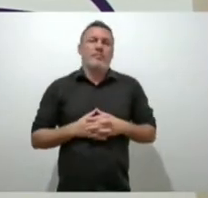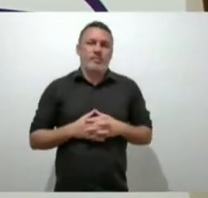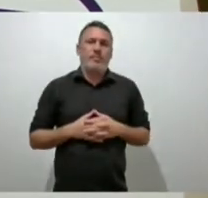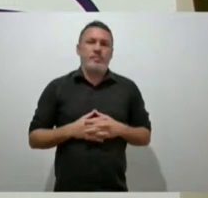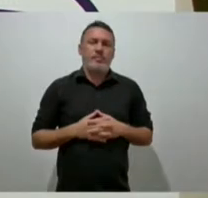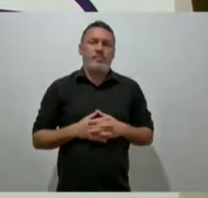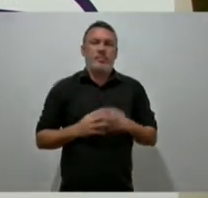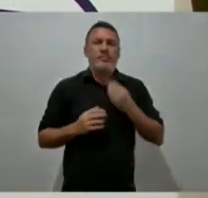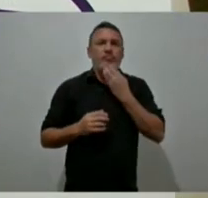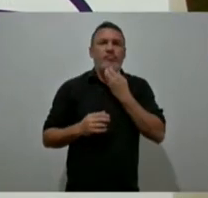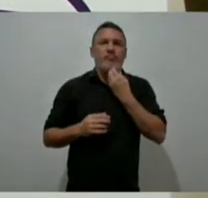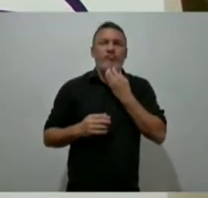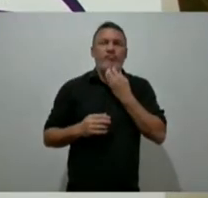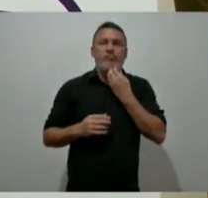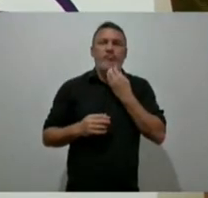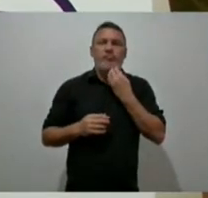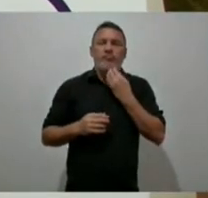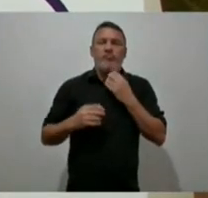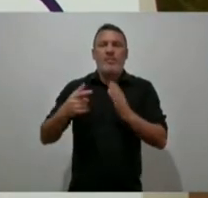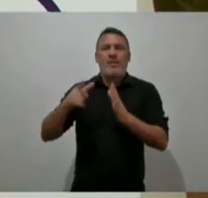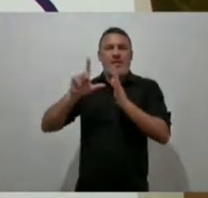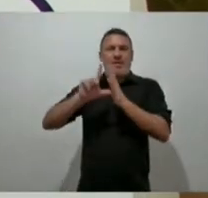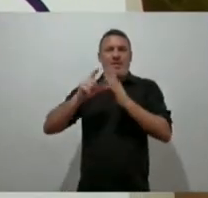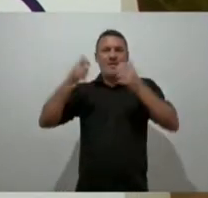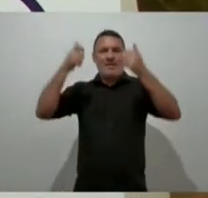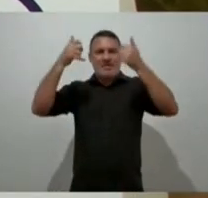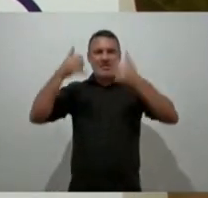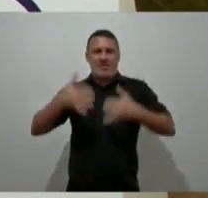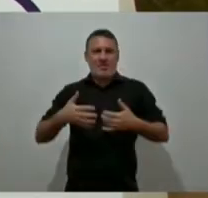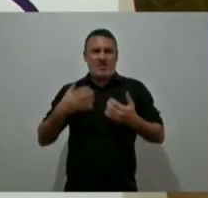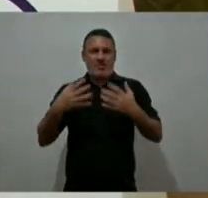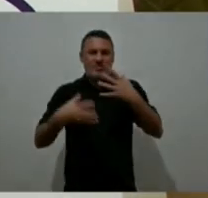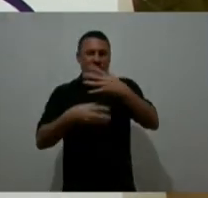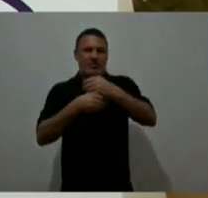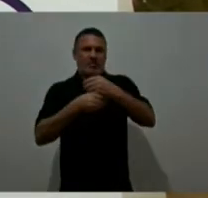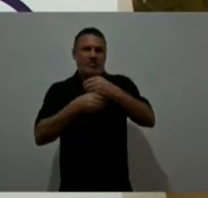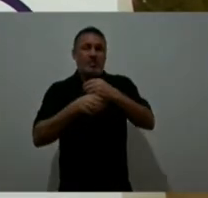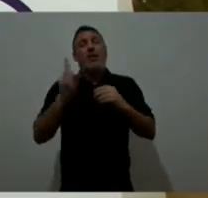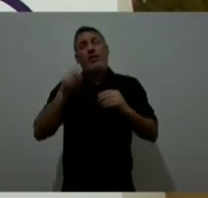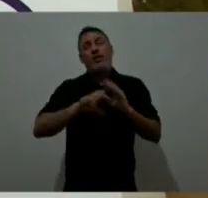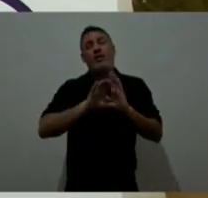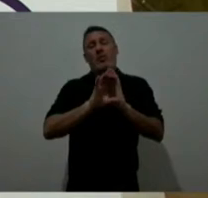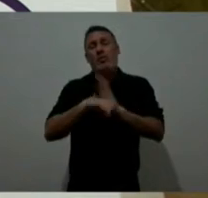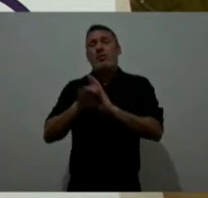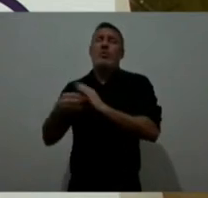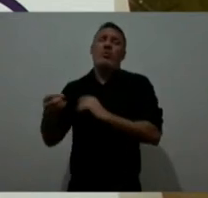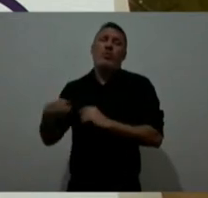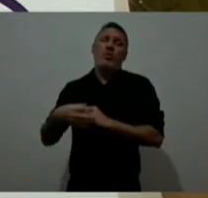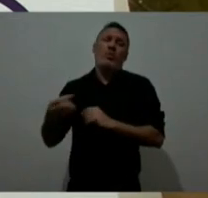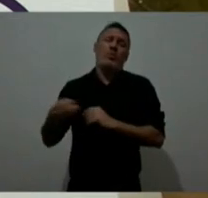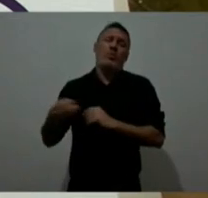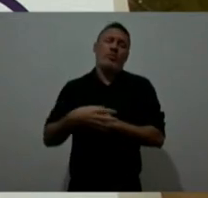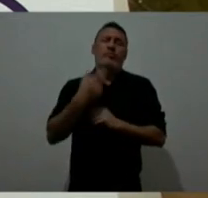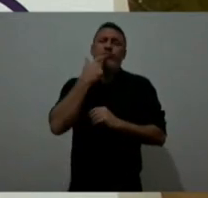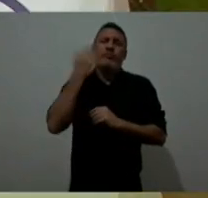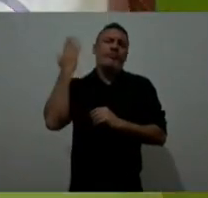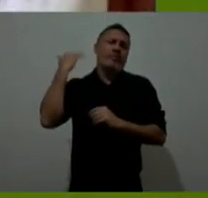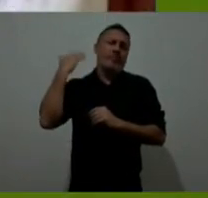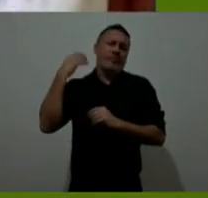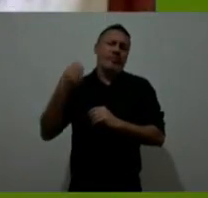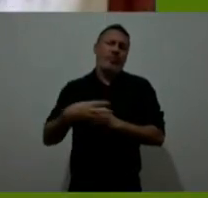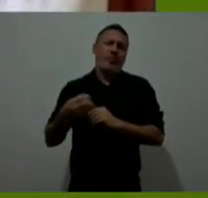Rocha falou alguns minutos atrás, são conceitos novos, conceitos muito recentes, não é?